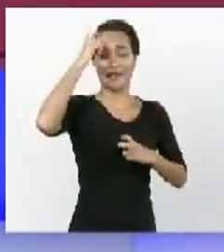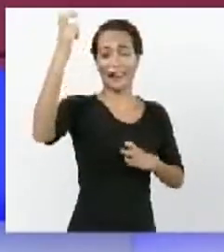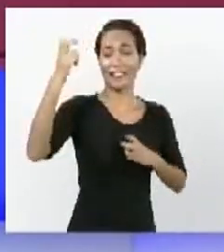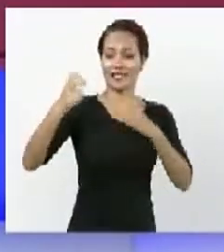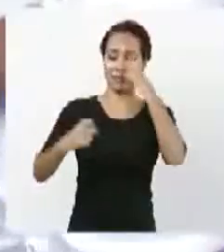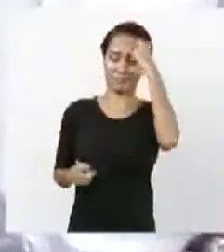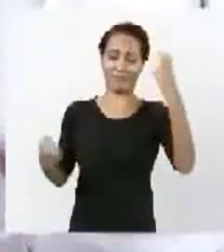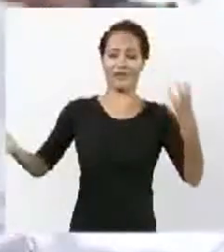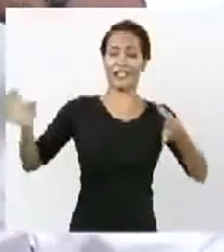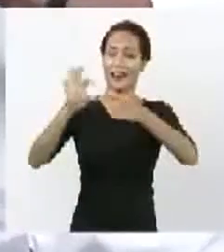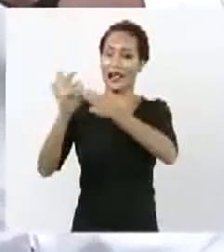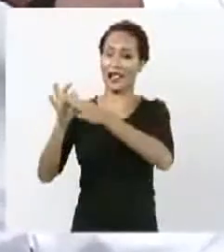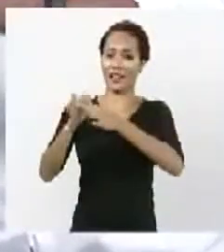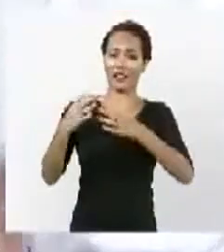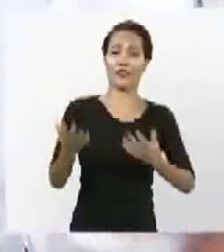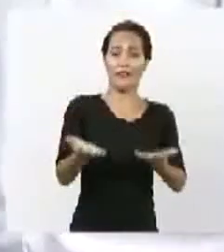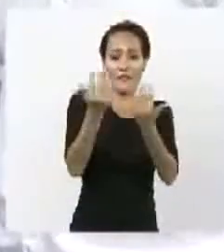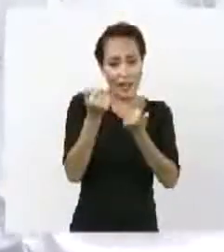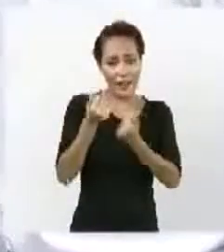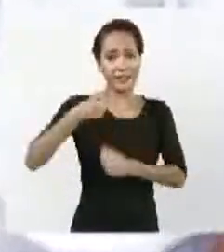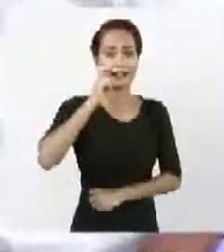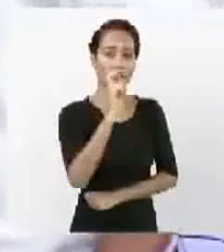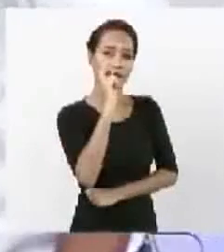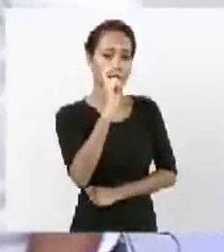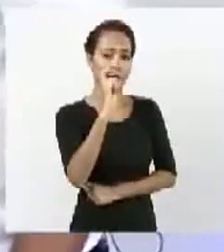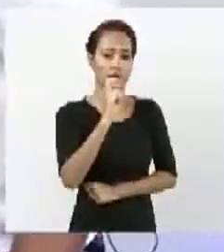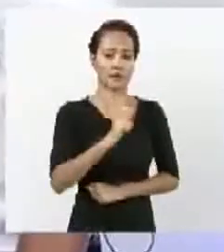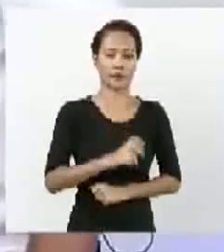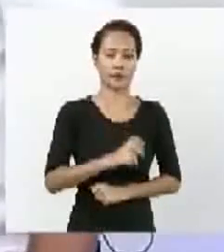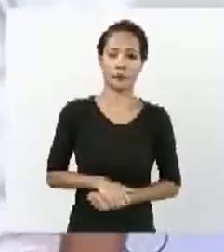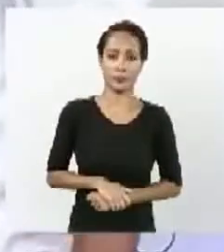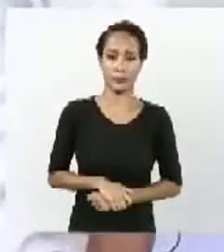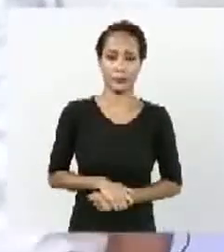sustentável. Muito obrigado. Vem com a gente, é 5-5. Muito obrigado, candidato. Obrigado, boa sorte nesse pleito logo mais.